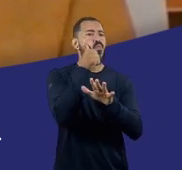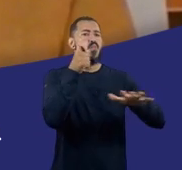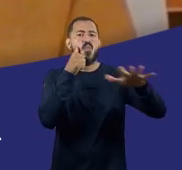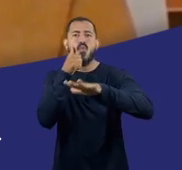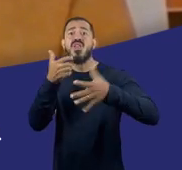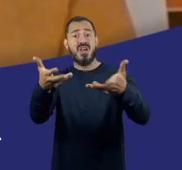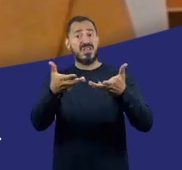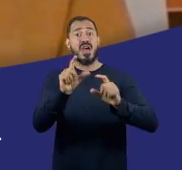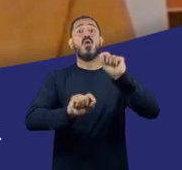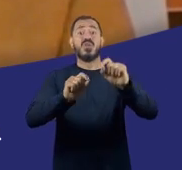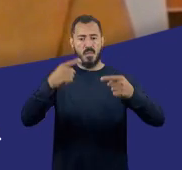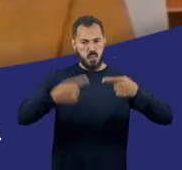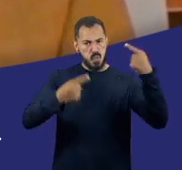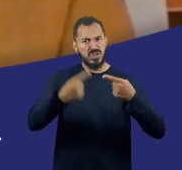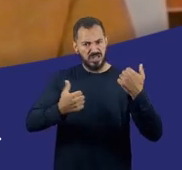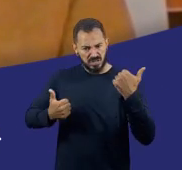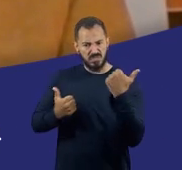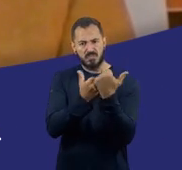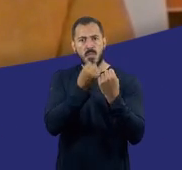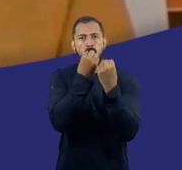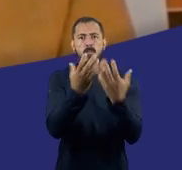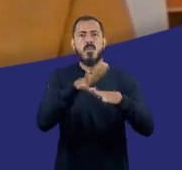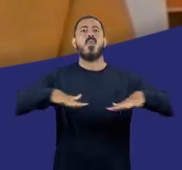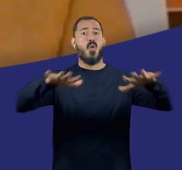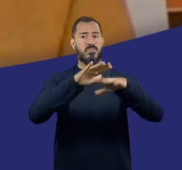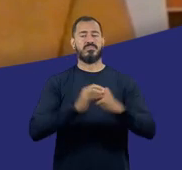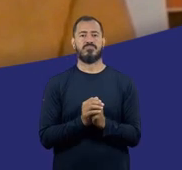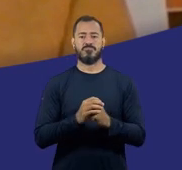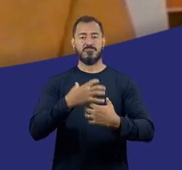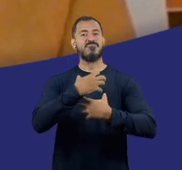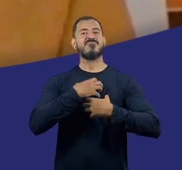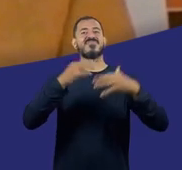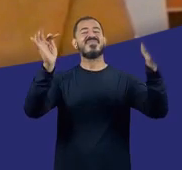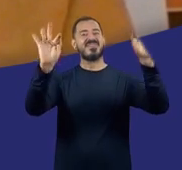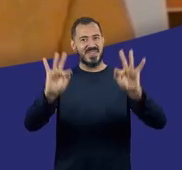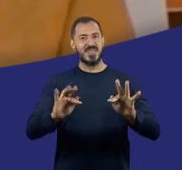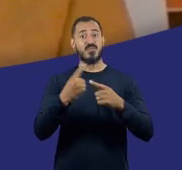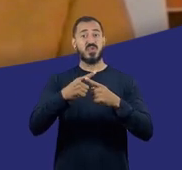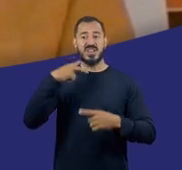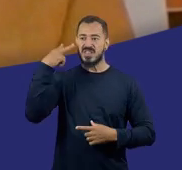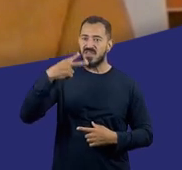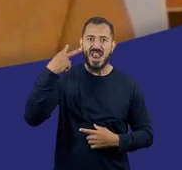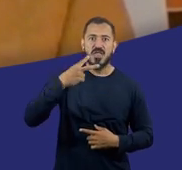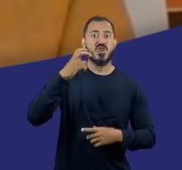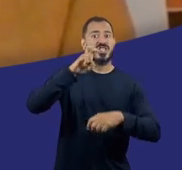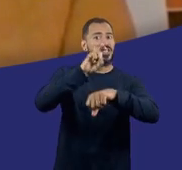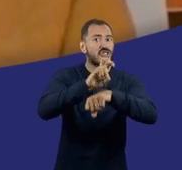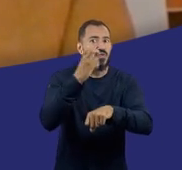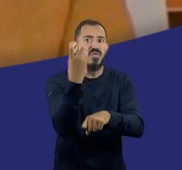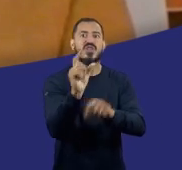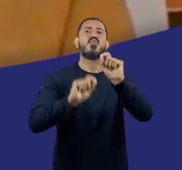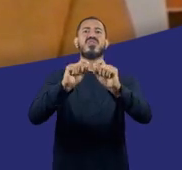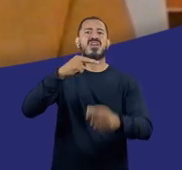mulheres que querem fazer política comprometidas com o bem comum. Estamos muito felizes porque, depois de 5 mandatos consecutivos,